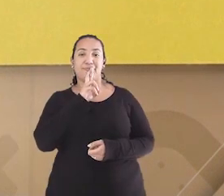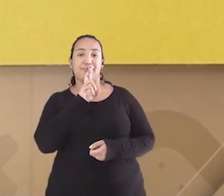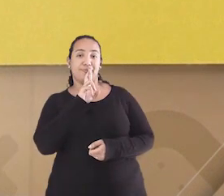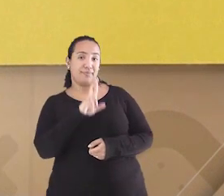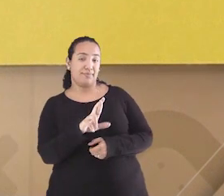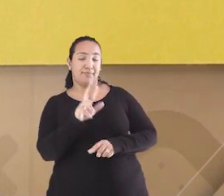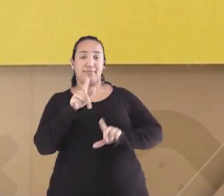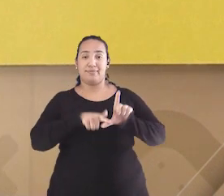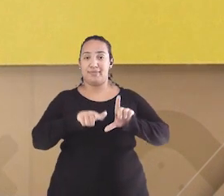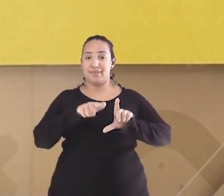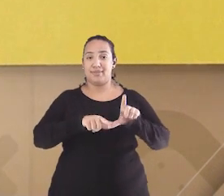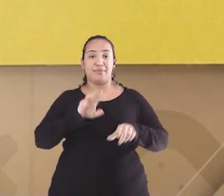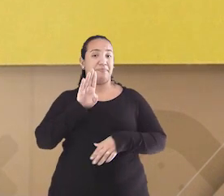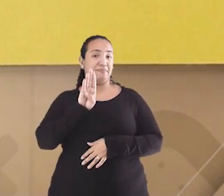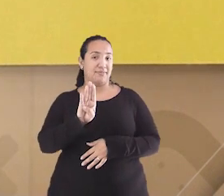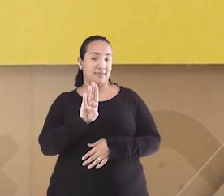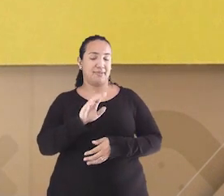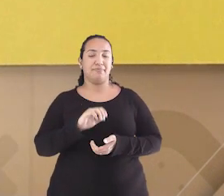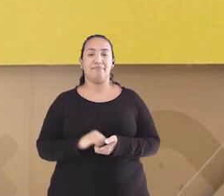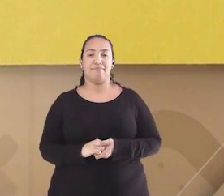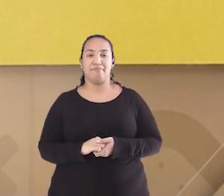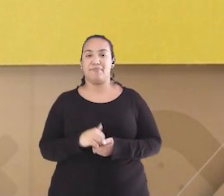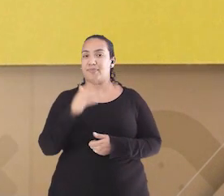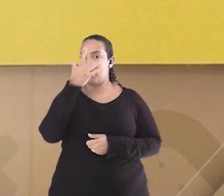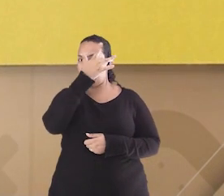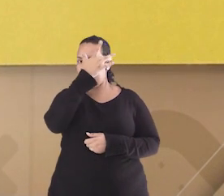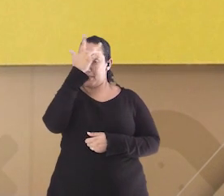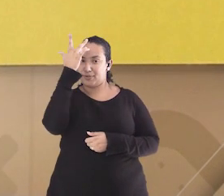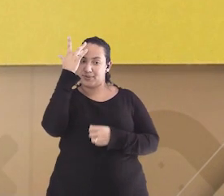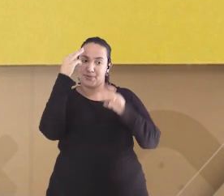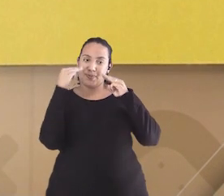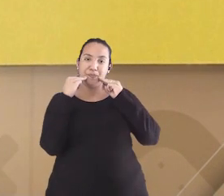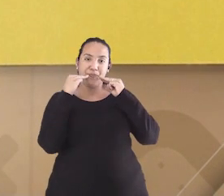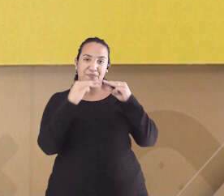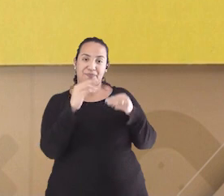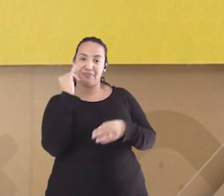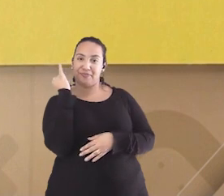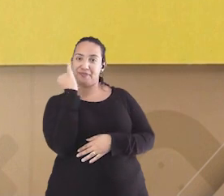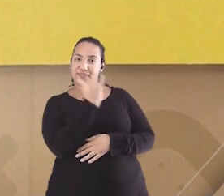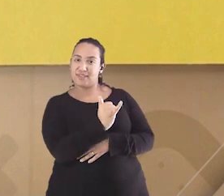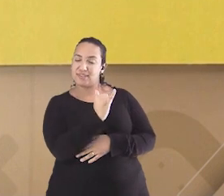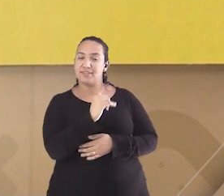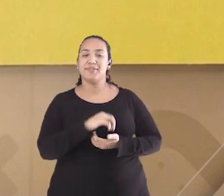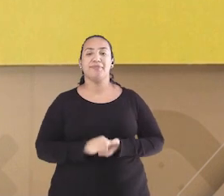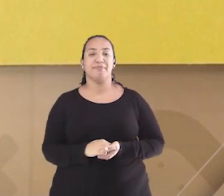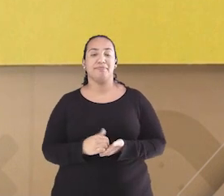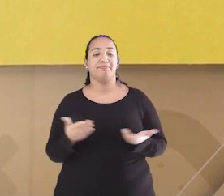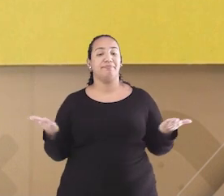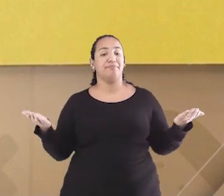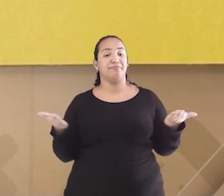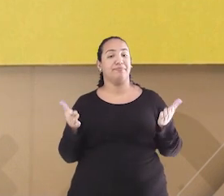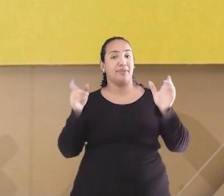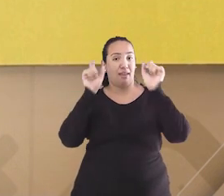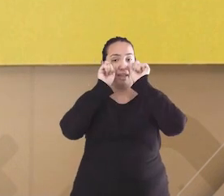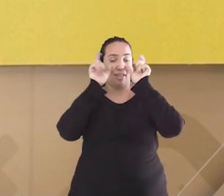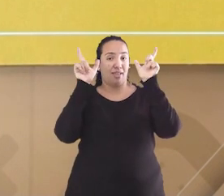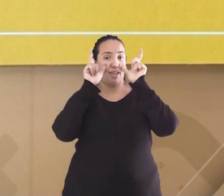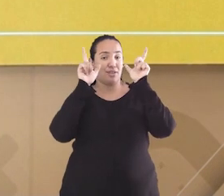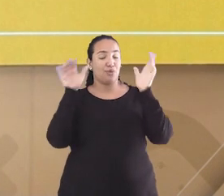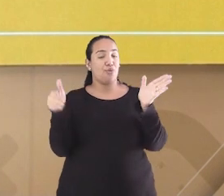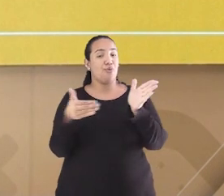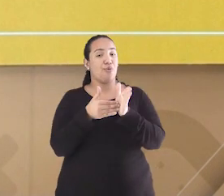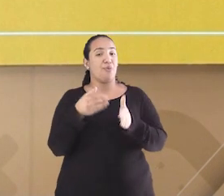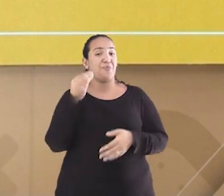Resposta da questão 3. Letra B. É a pessoa que emite a mensagem. E atenção,